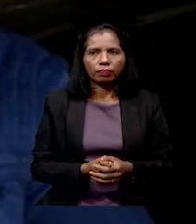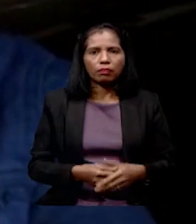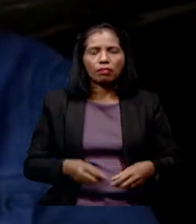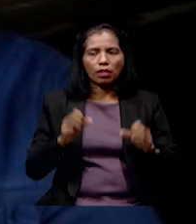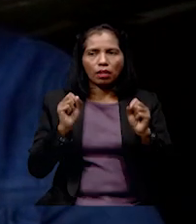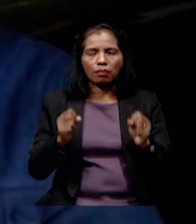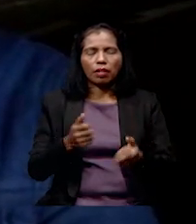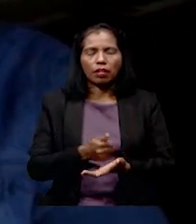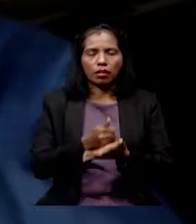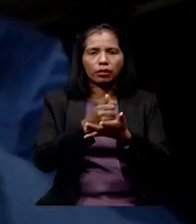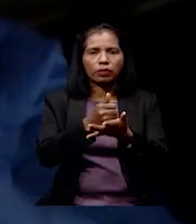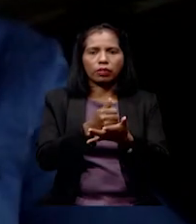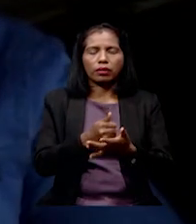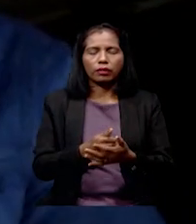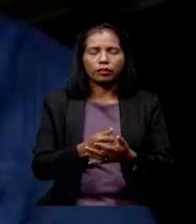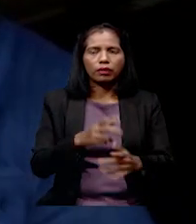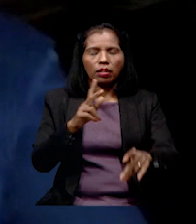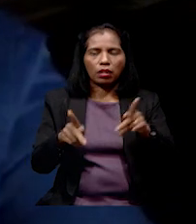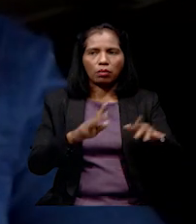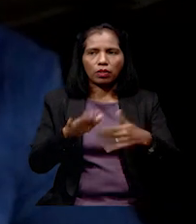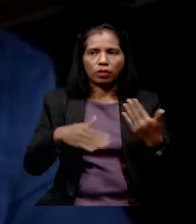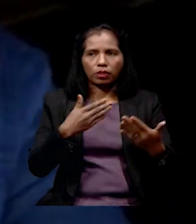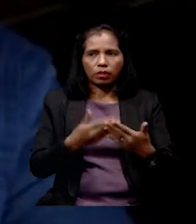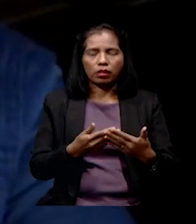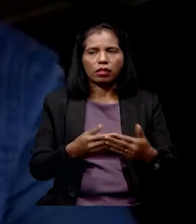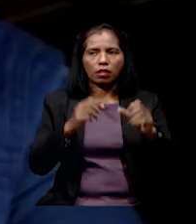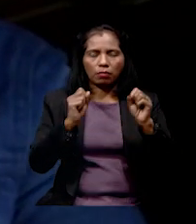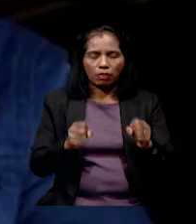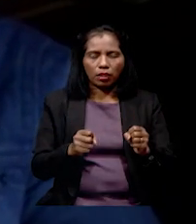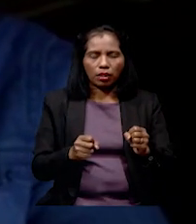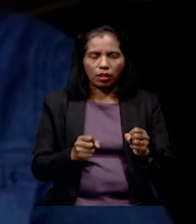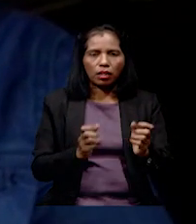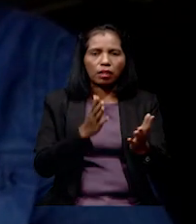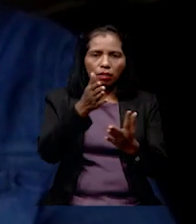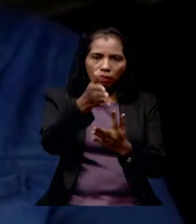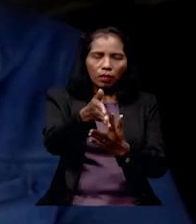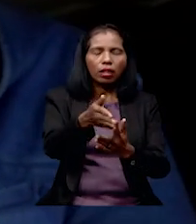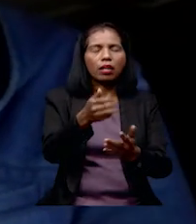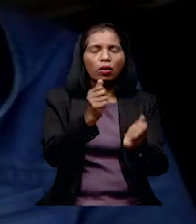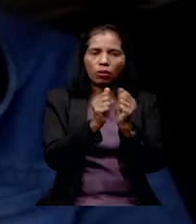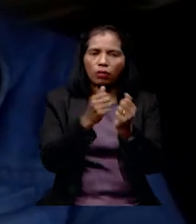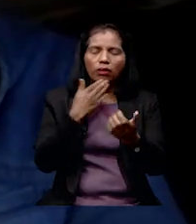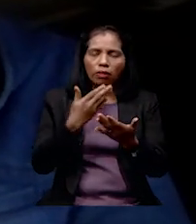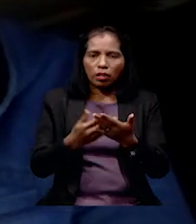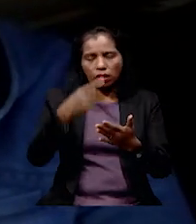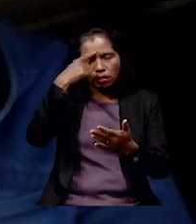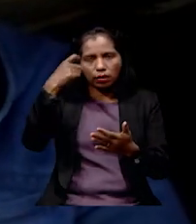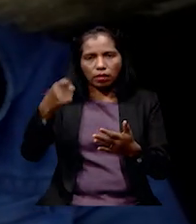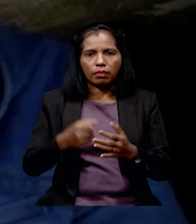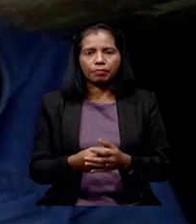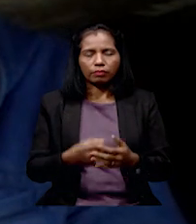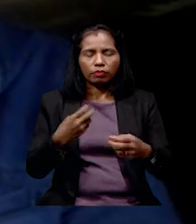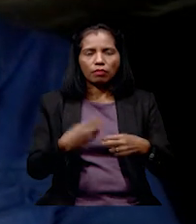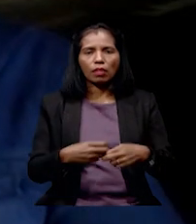facilita itania populasaun sira komunidade sira beleliu ho dia tamba. Kondo akontesi senene poing